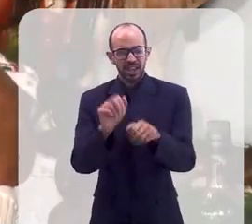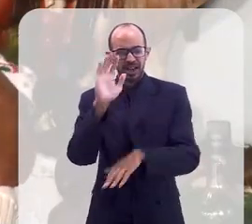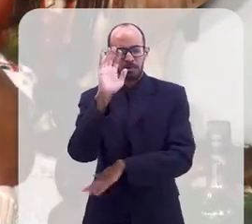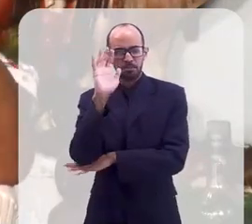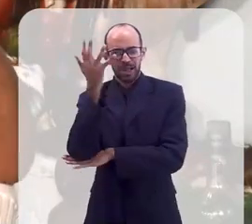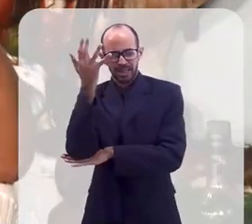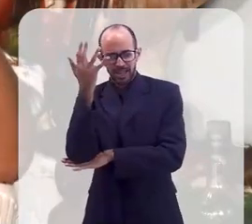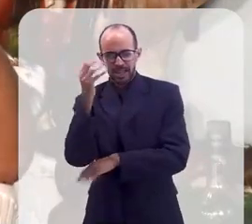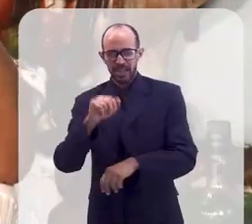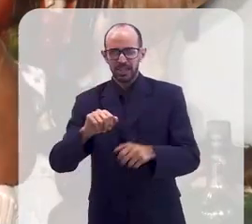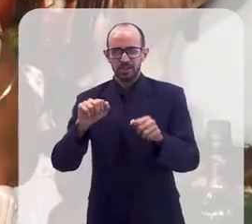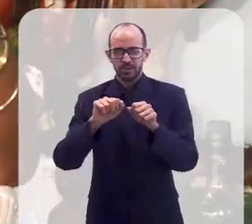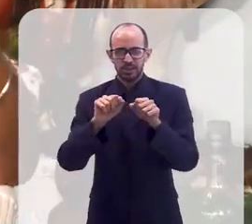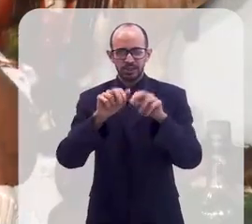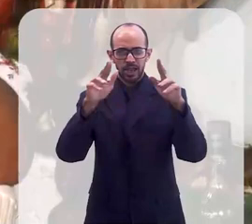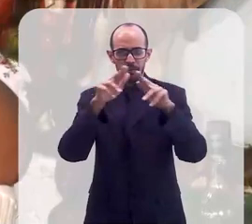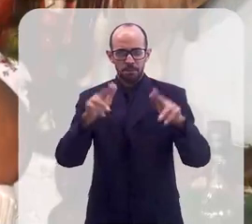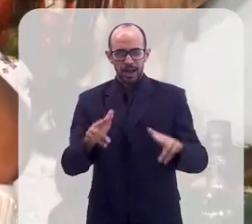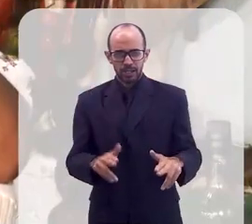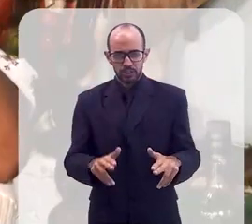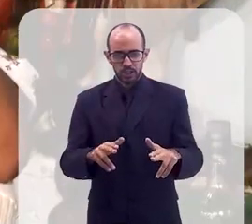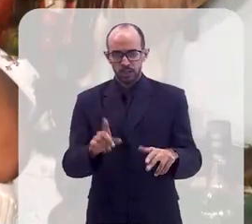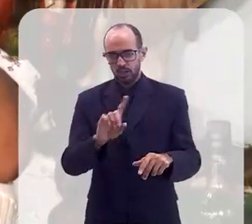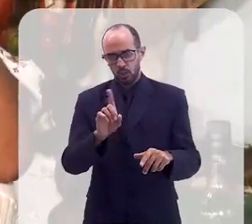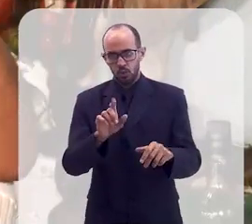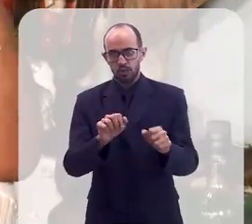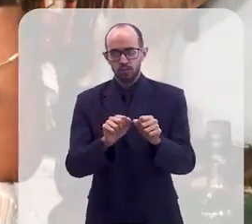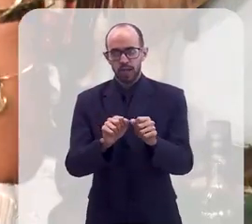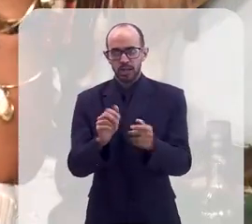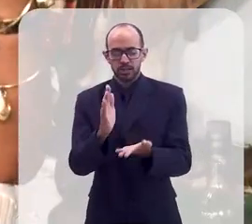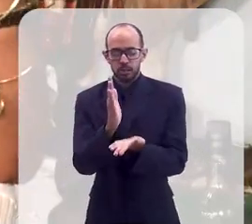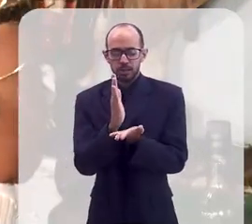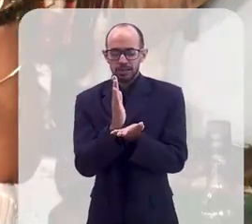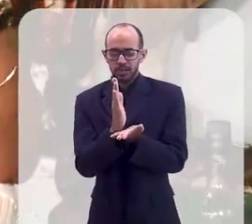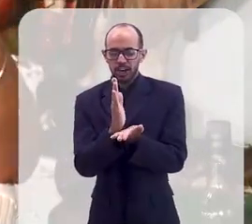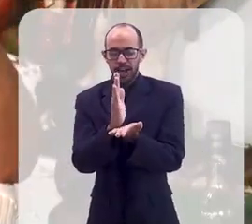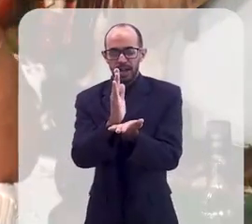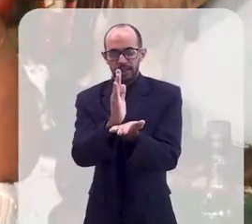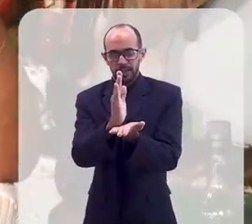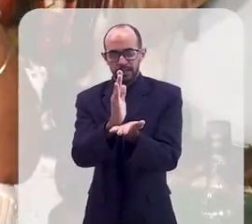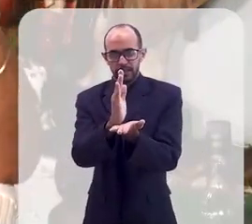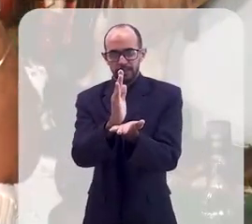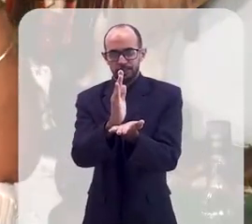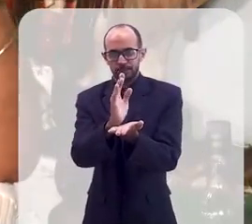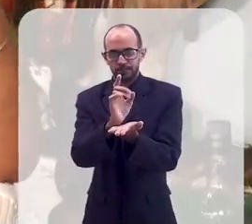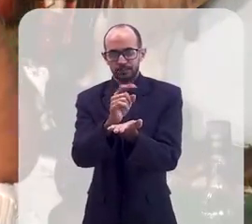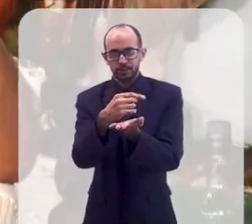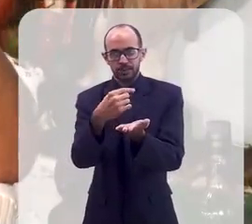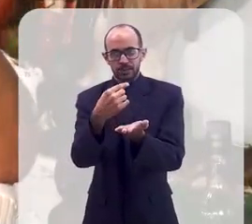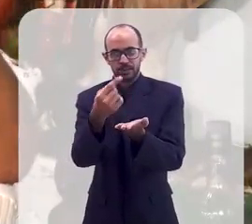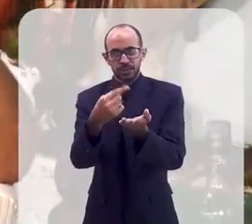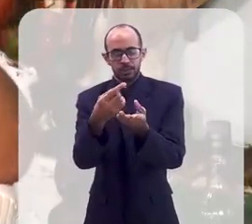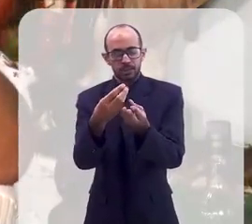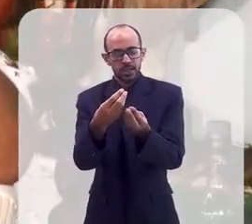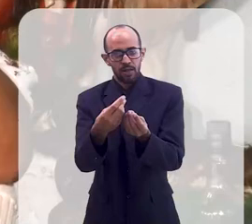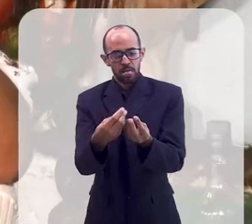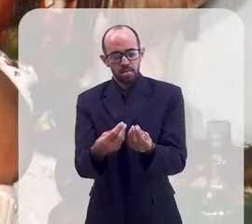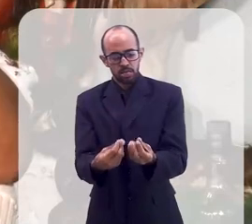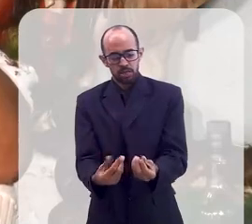barco de madeira, com a Iemanjá, eles fazem uma jangada que depois